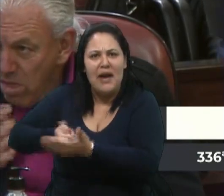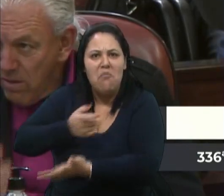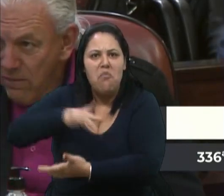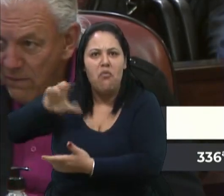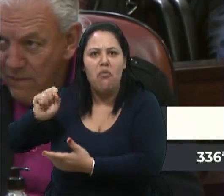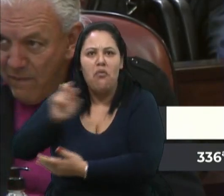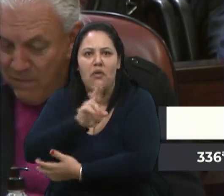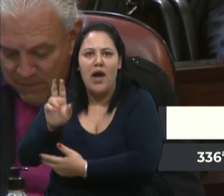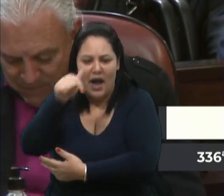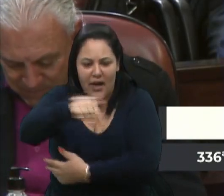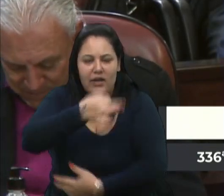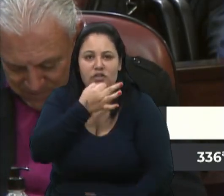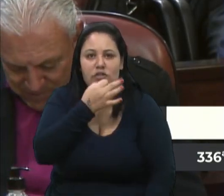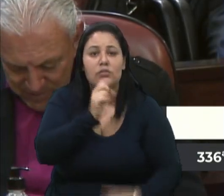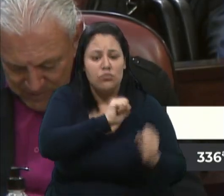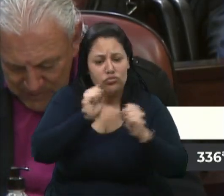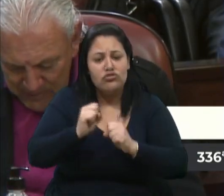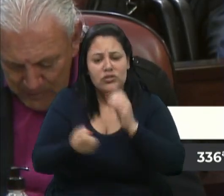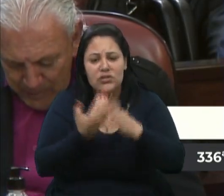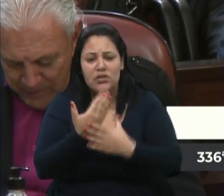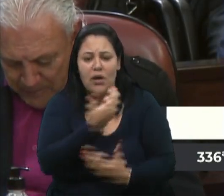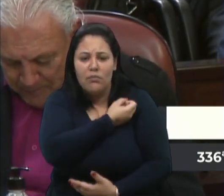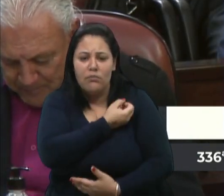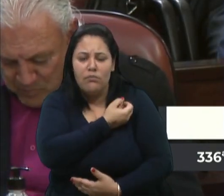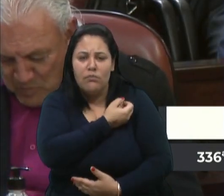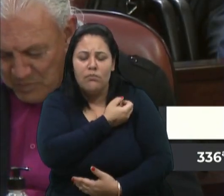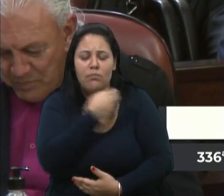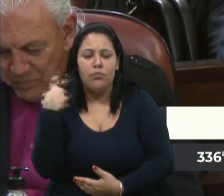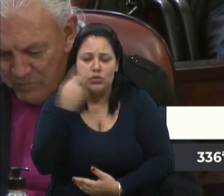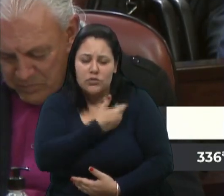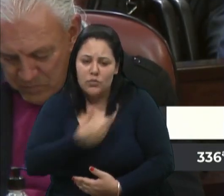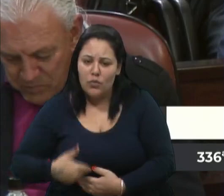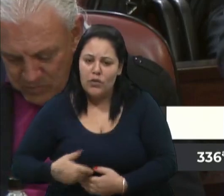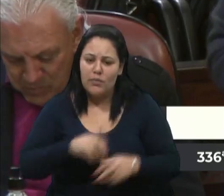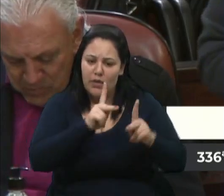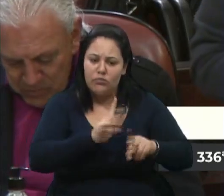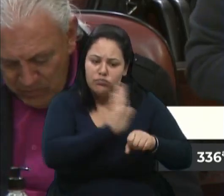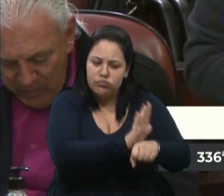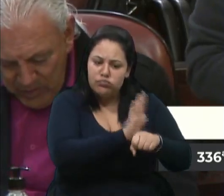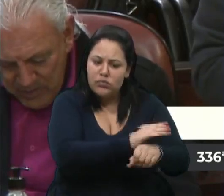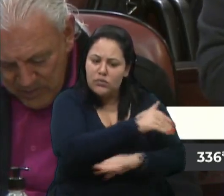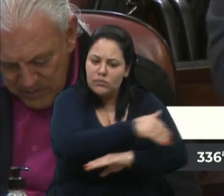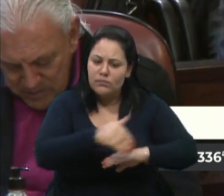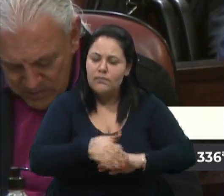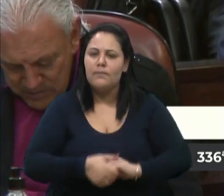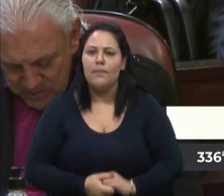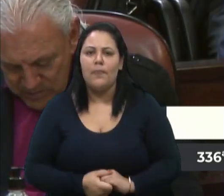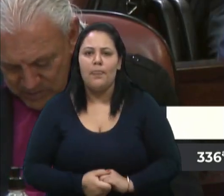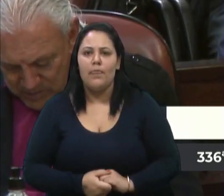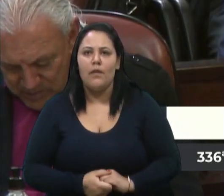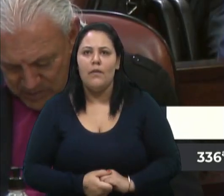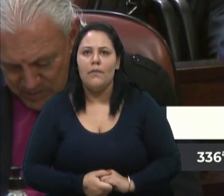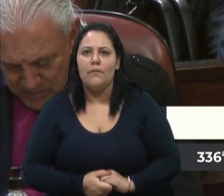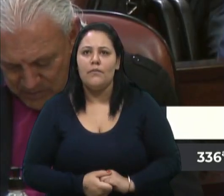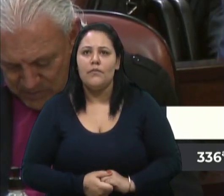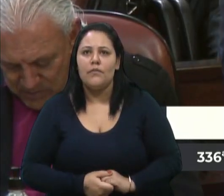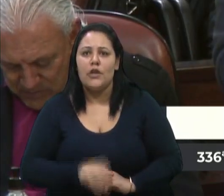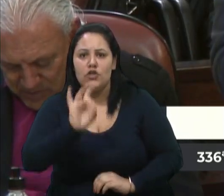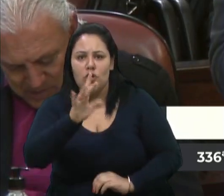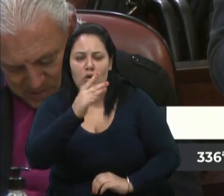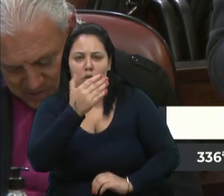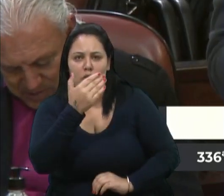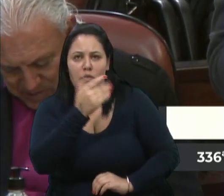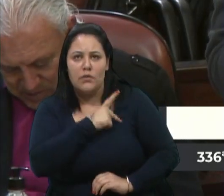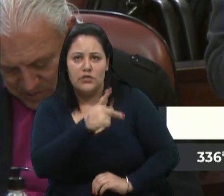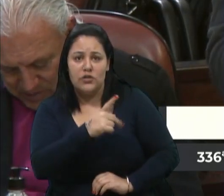Sul, que poderia criar políticas públicas para as pessoas em situação de rua. Era isso, senhor presidente, e peço que eu tenho 700